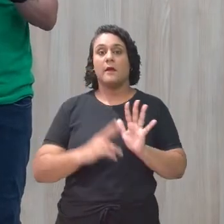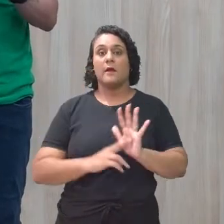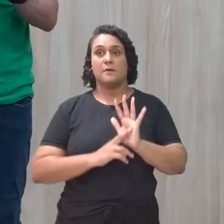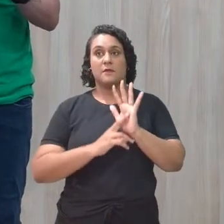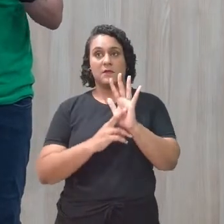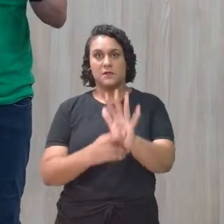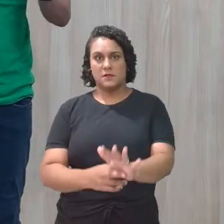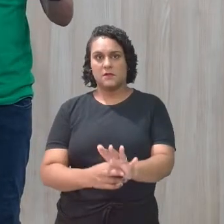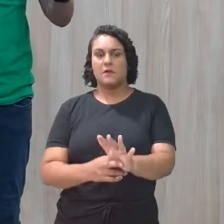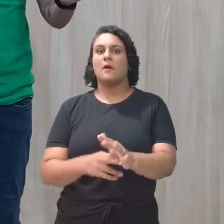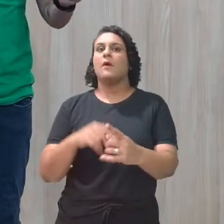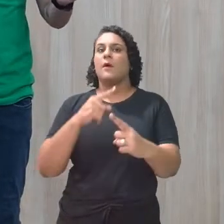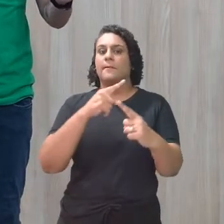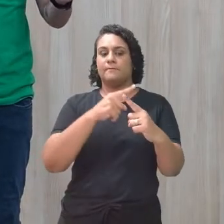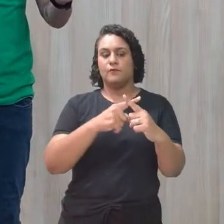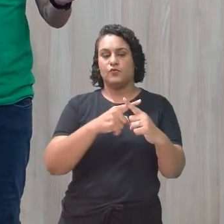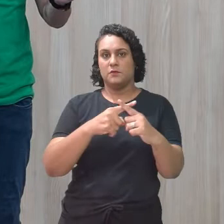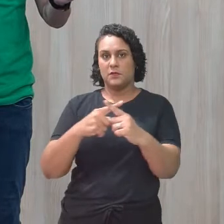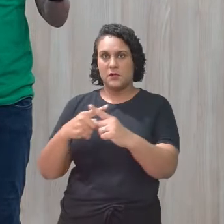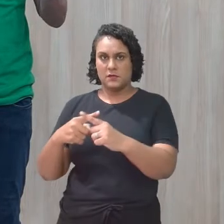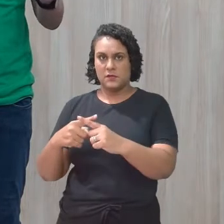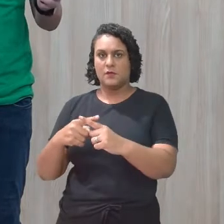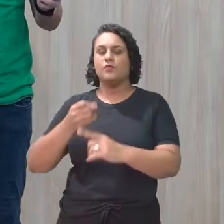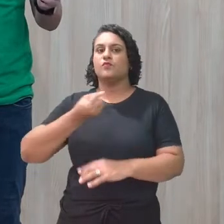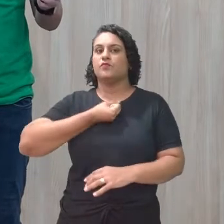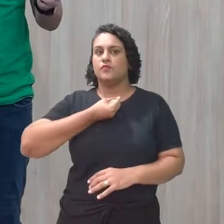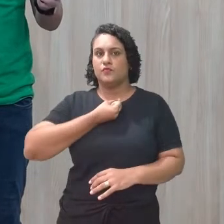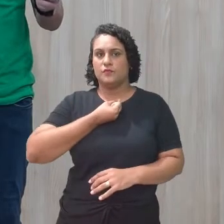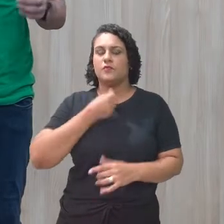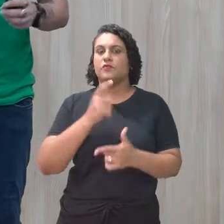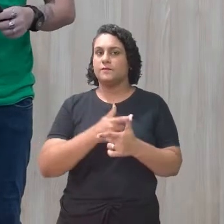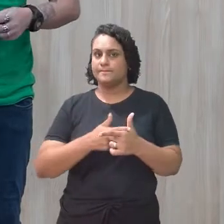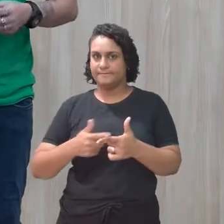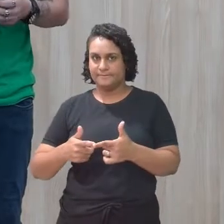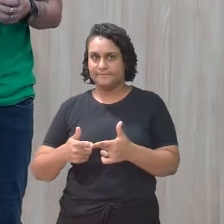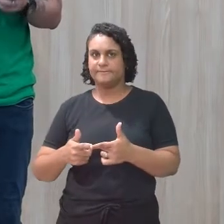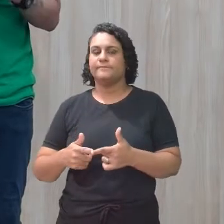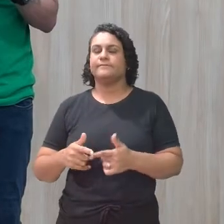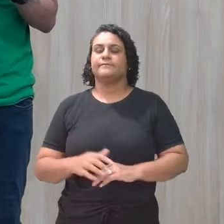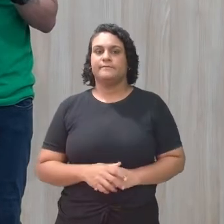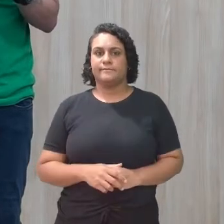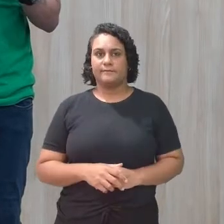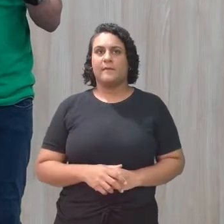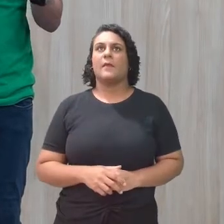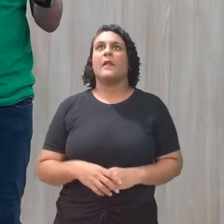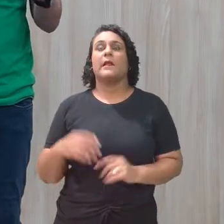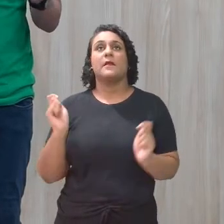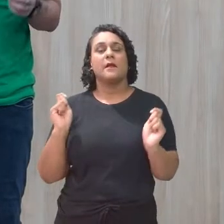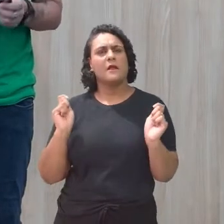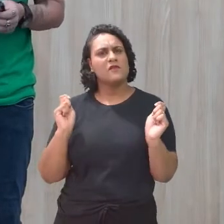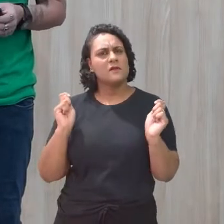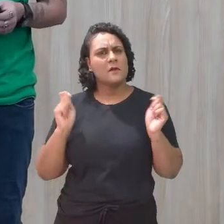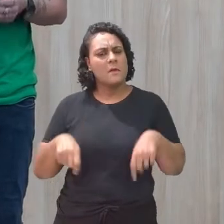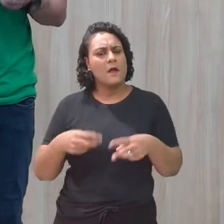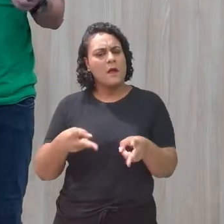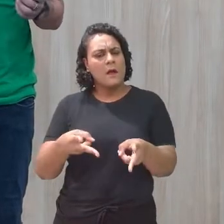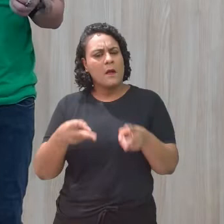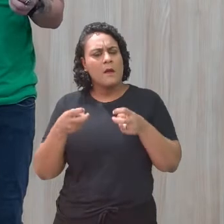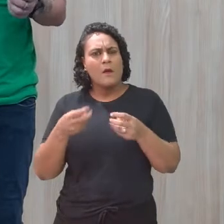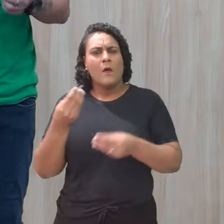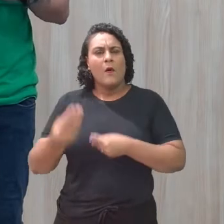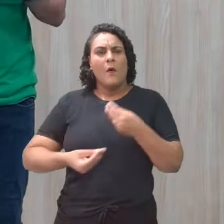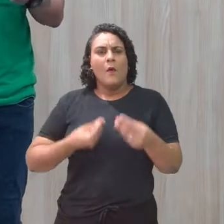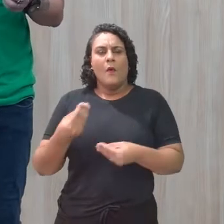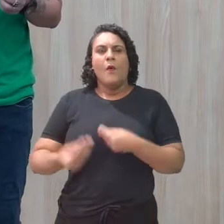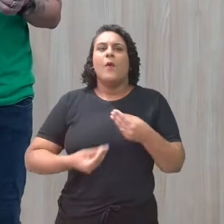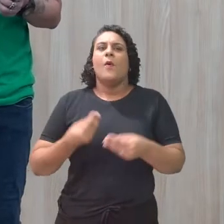seja, a multiplicação desses fatores, desses divisores aí, de modo que a gente consiga perceber como é